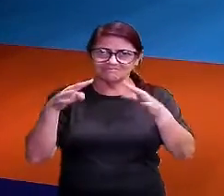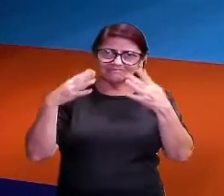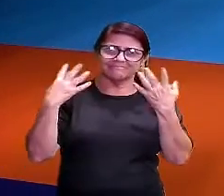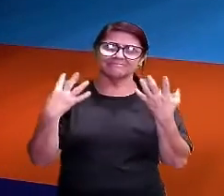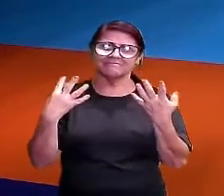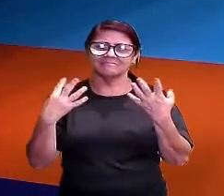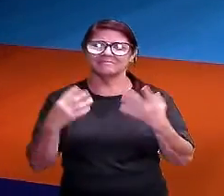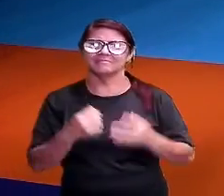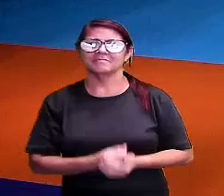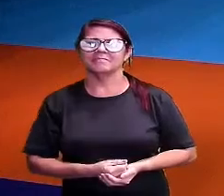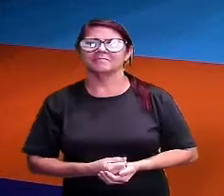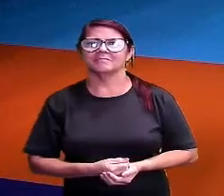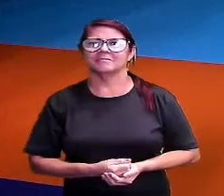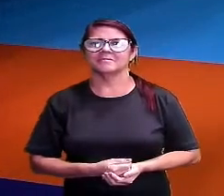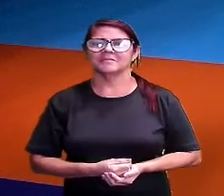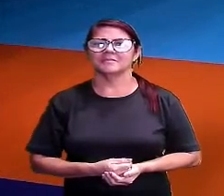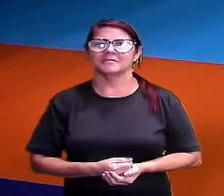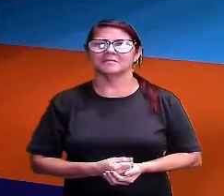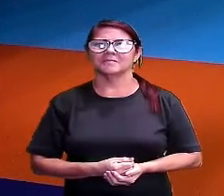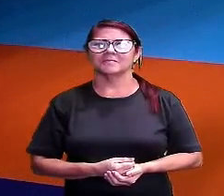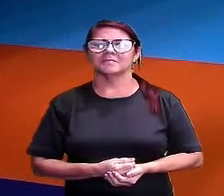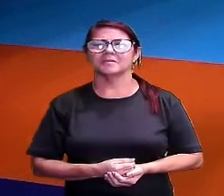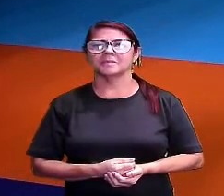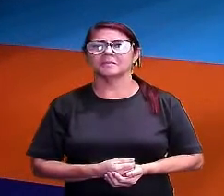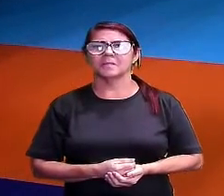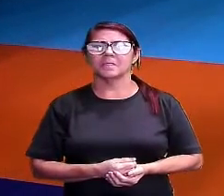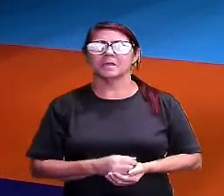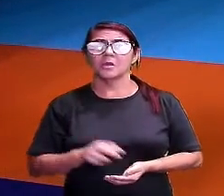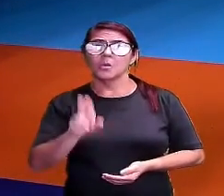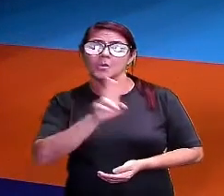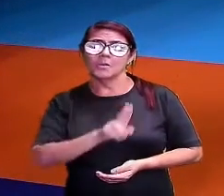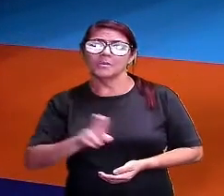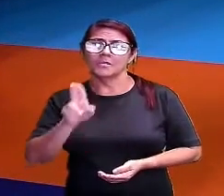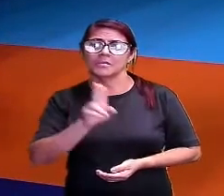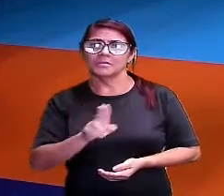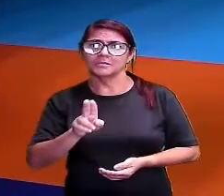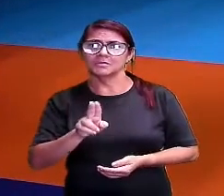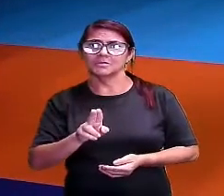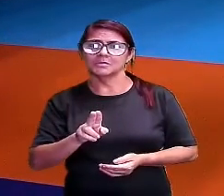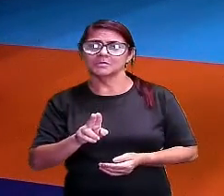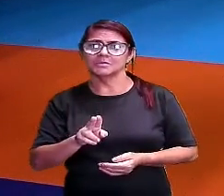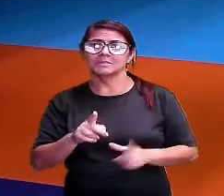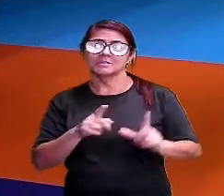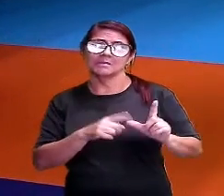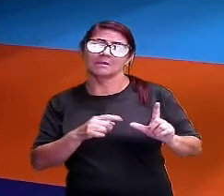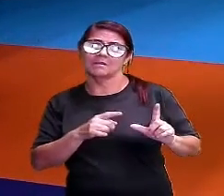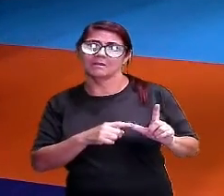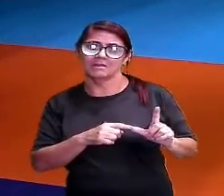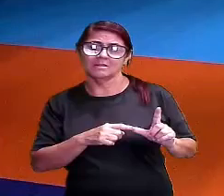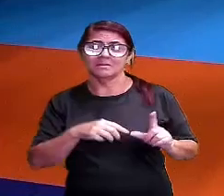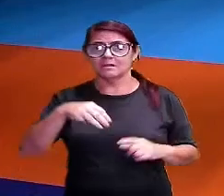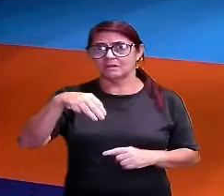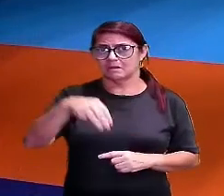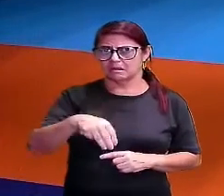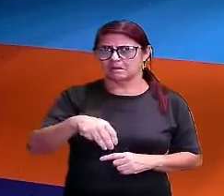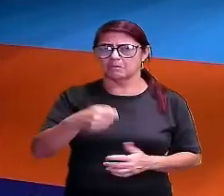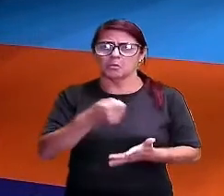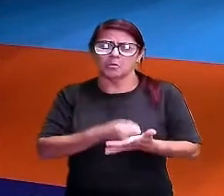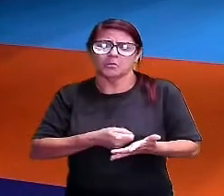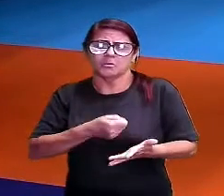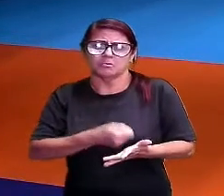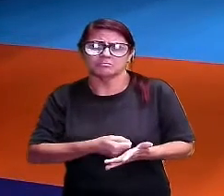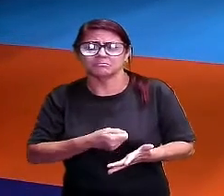atenção. Veja só, aqui diz o seguinte. O uso da consoante M é